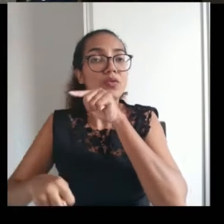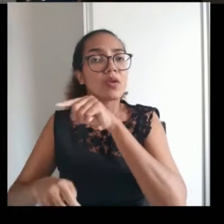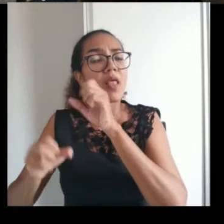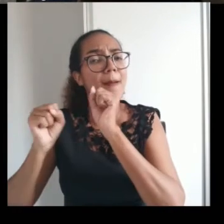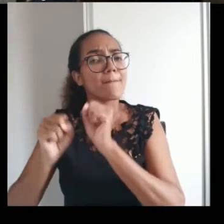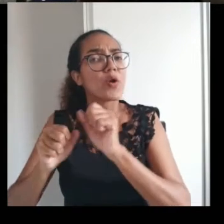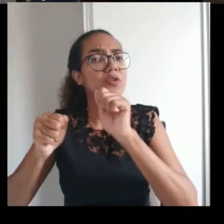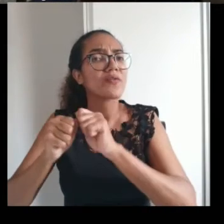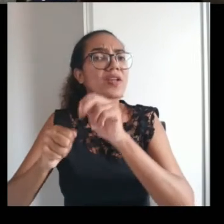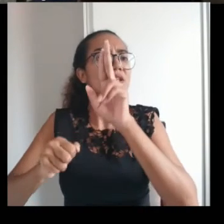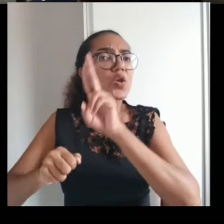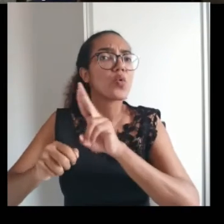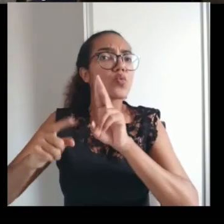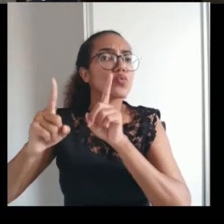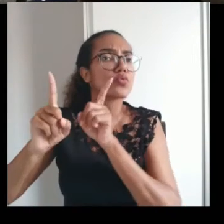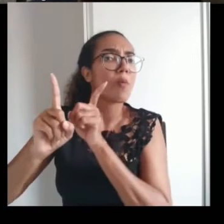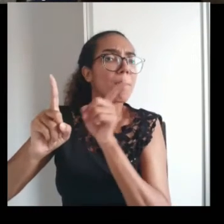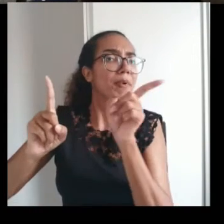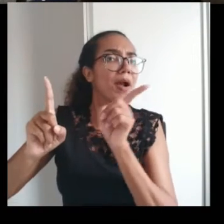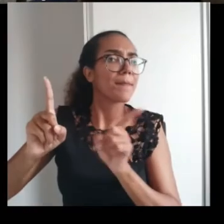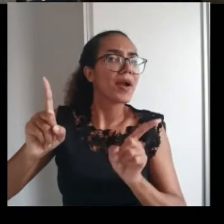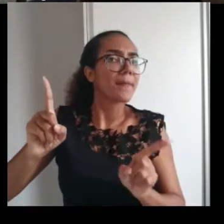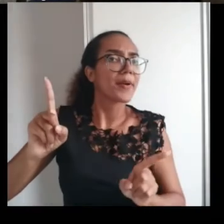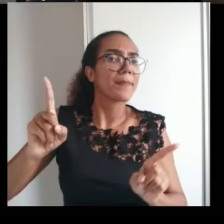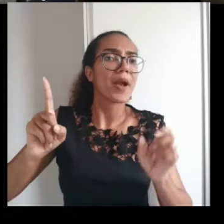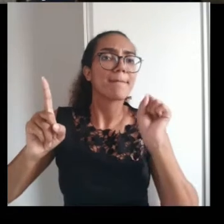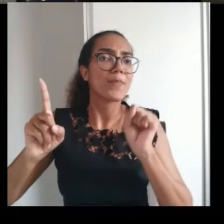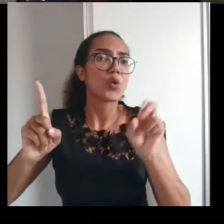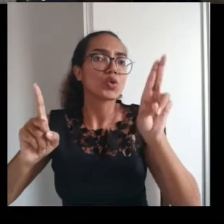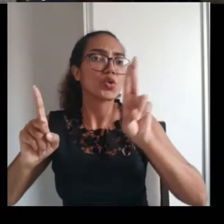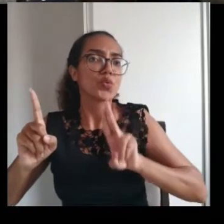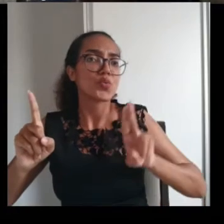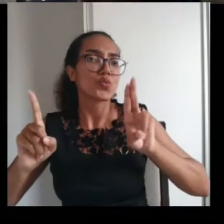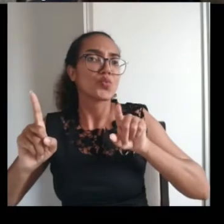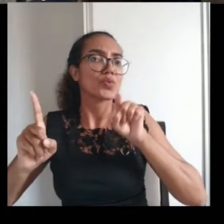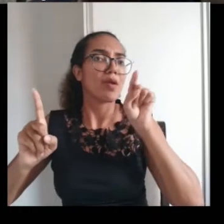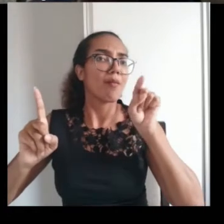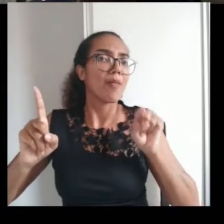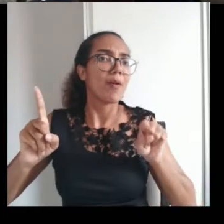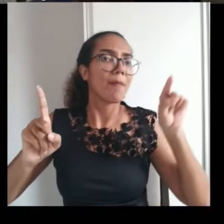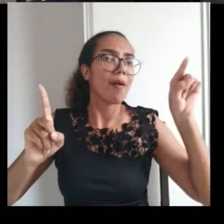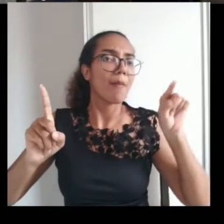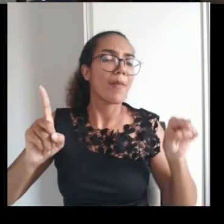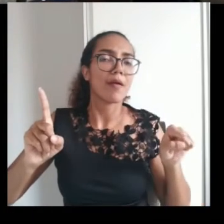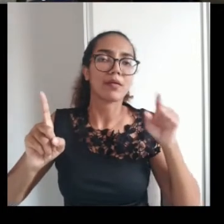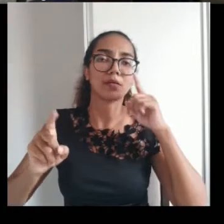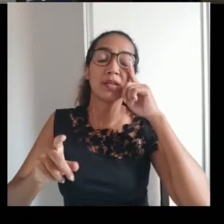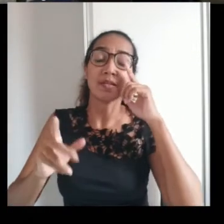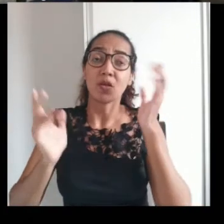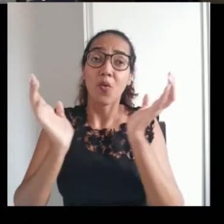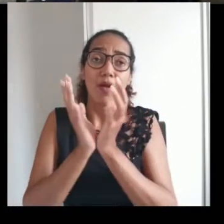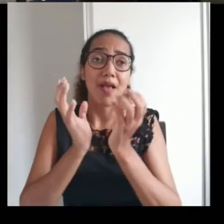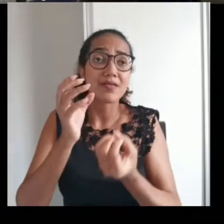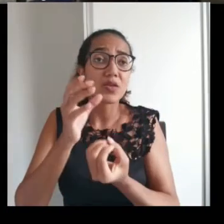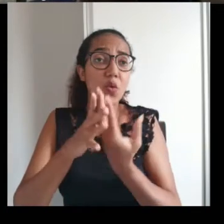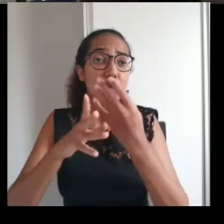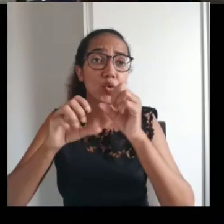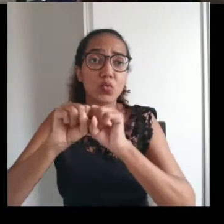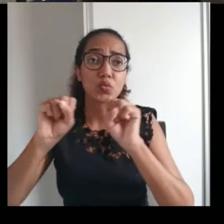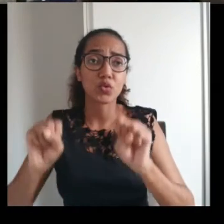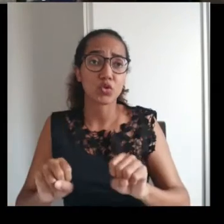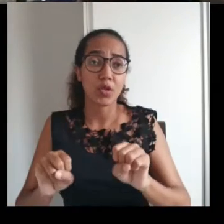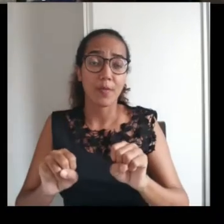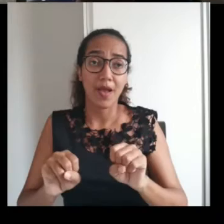ou vários repositórios, tá? São classes que eu crio no sistema como outra classe qualquer. A diferença é que eu estou compondo as